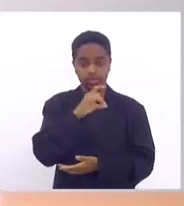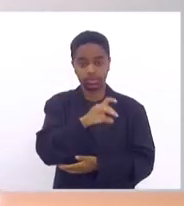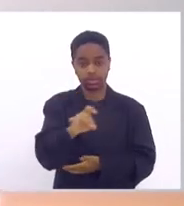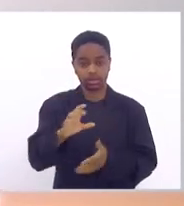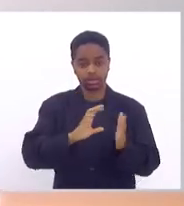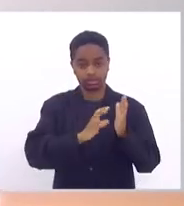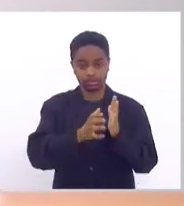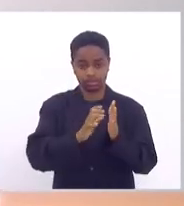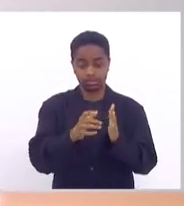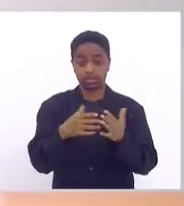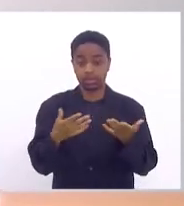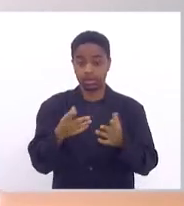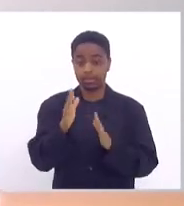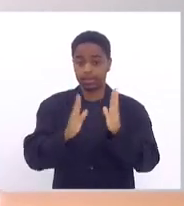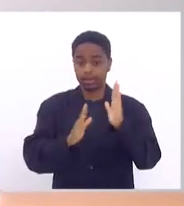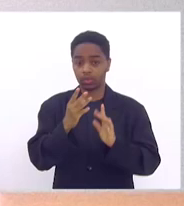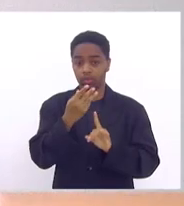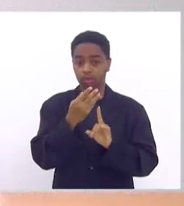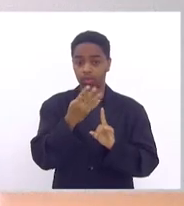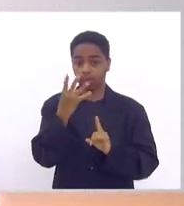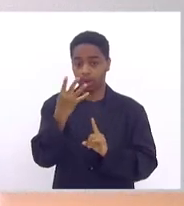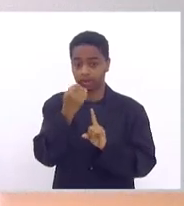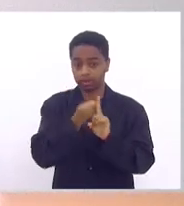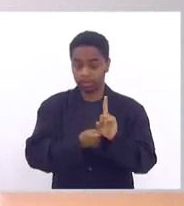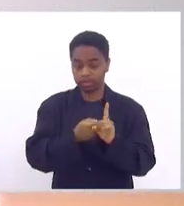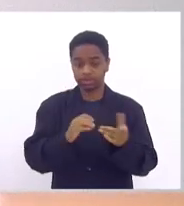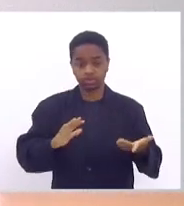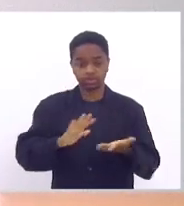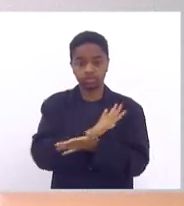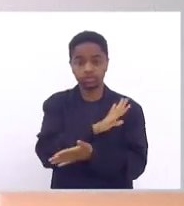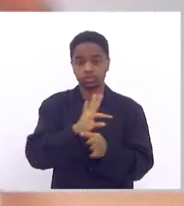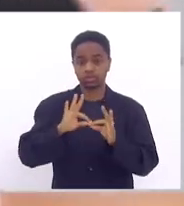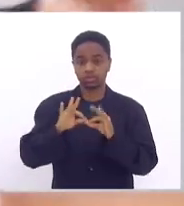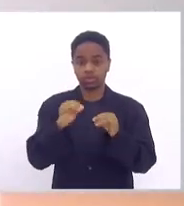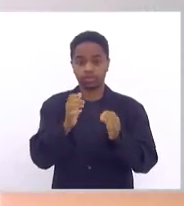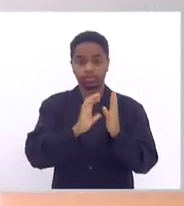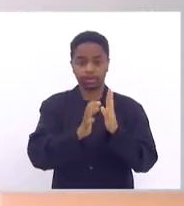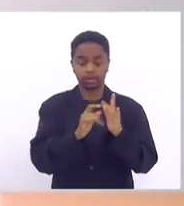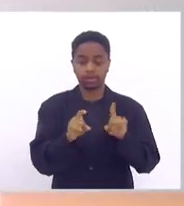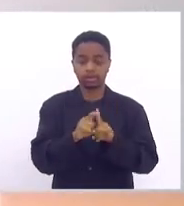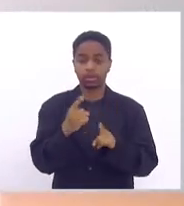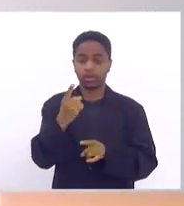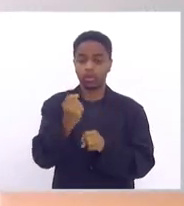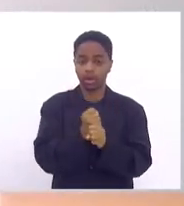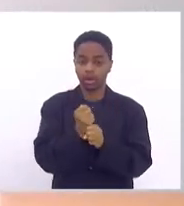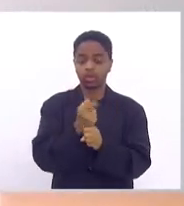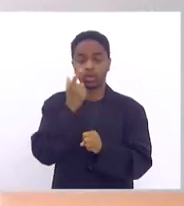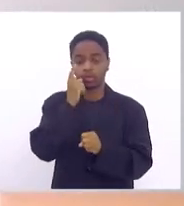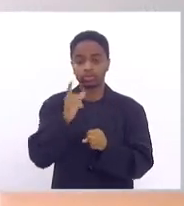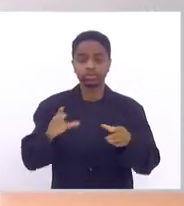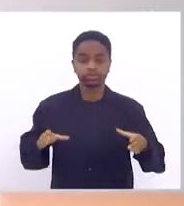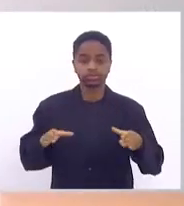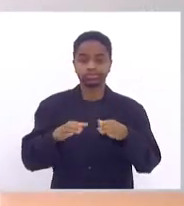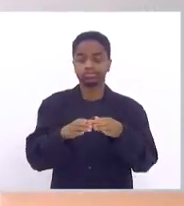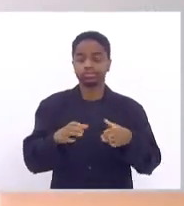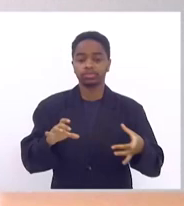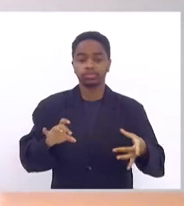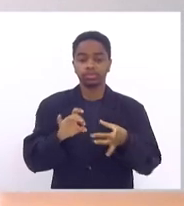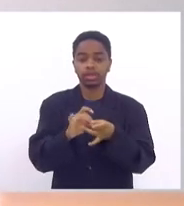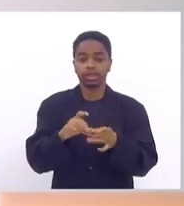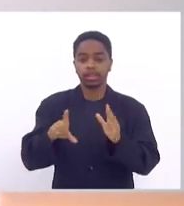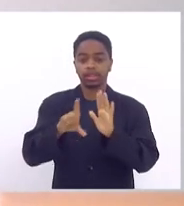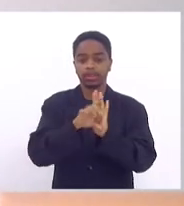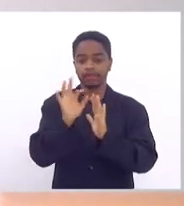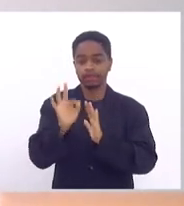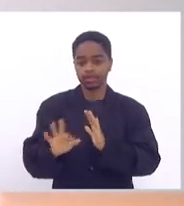em 4 meses eles tinham acabado com todos os partidos em um ano eles tinham Unificado toda a Legislação Federal